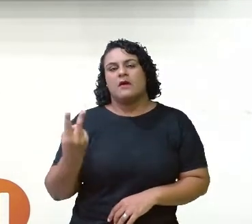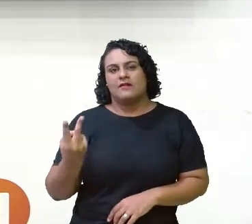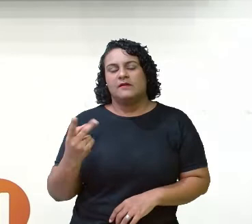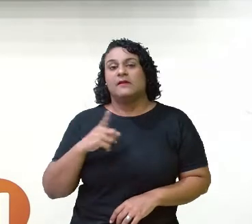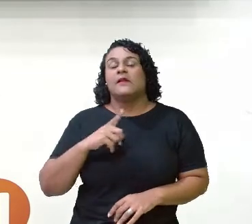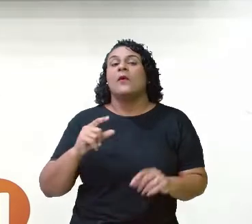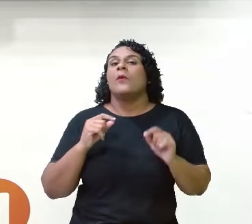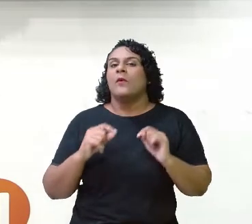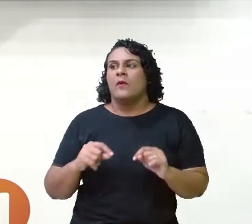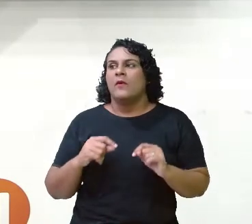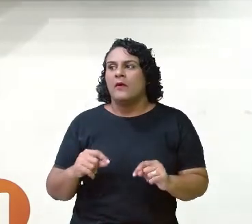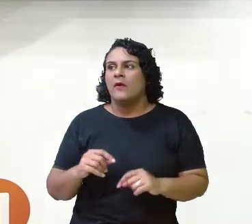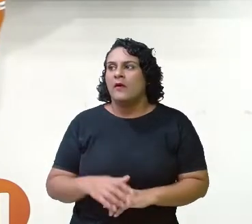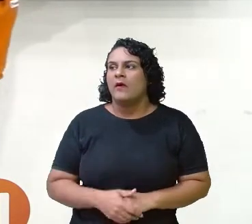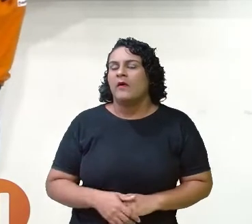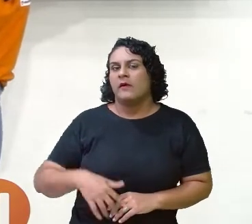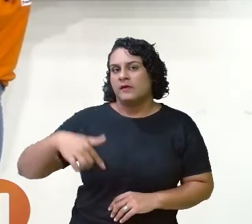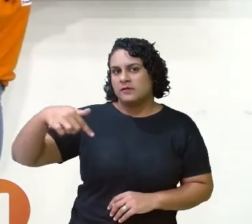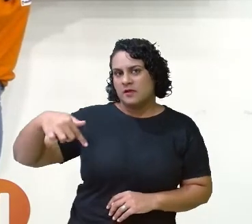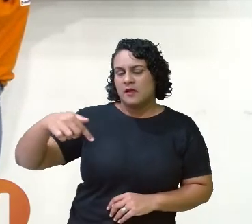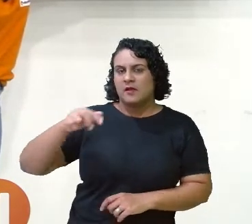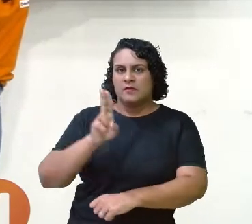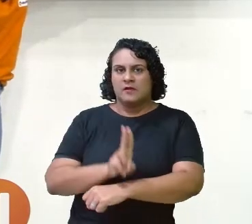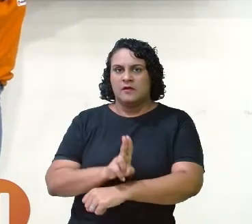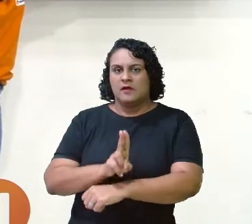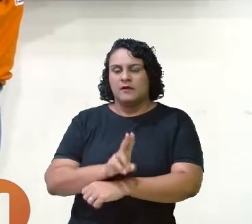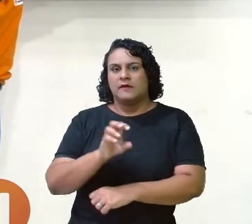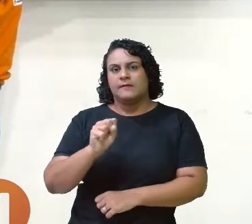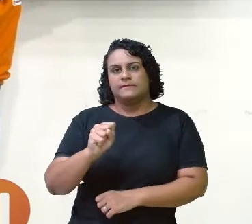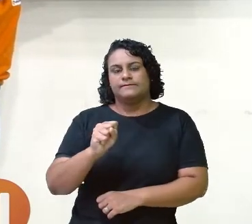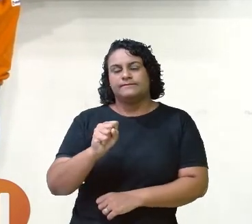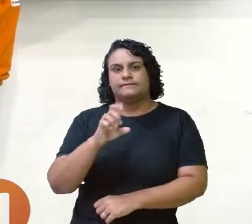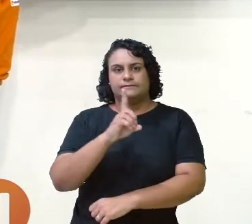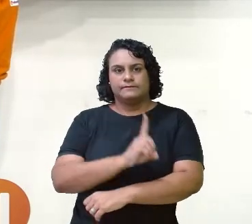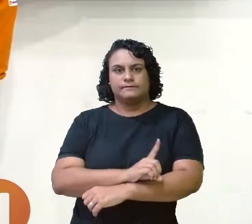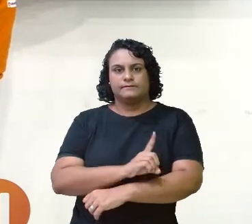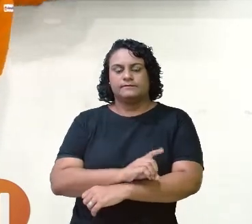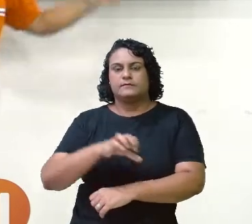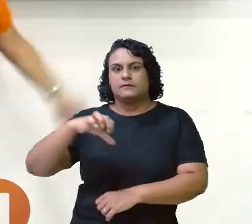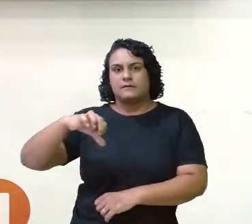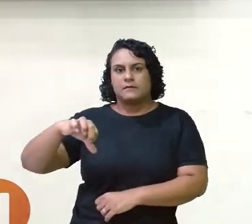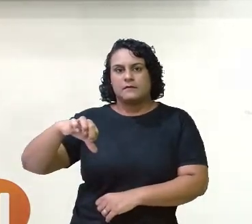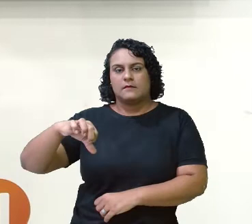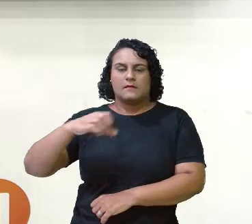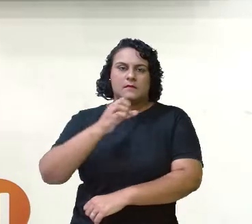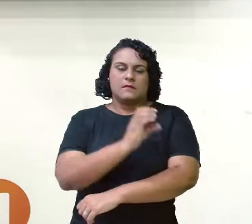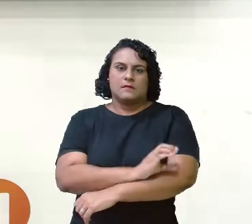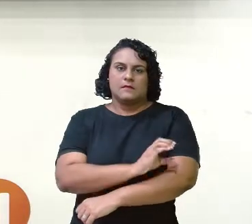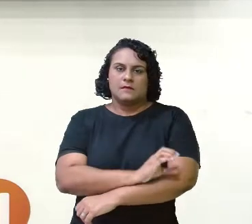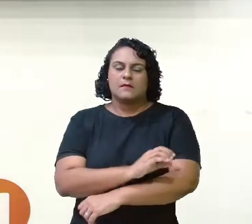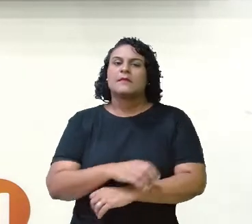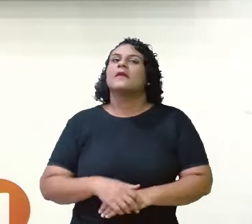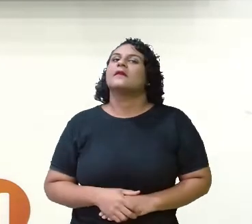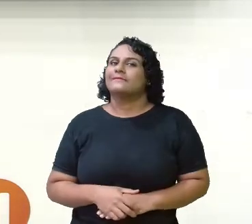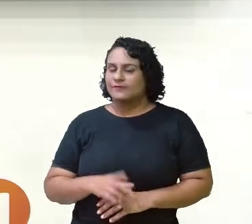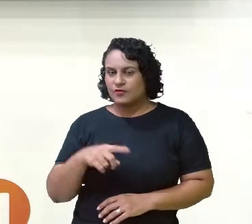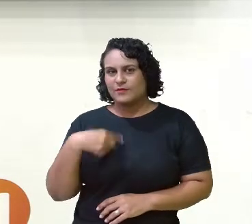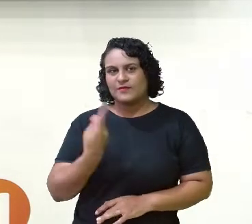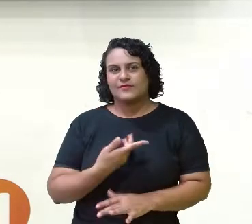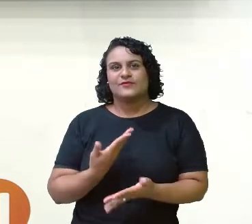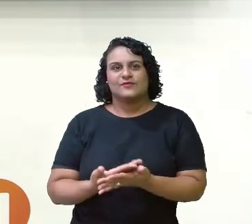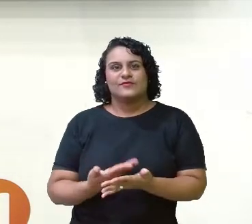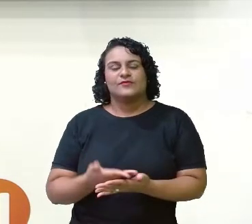eu teria 7 unidades, 8 dezenas e 9 centenas, como a gente já